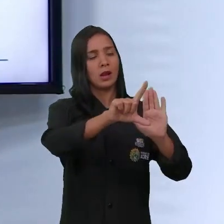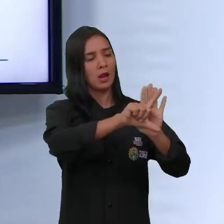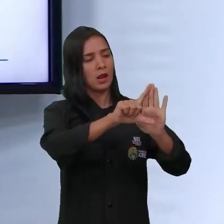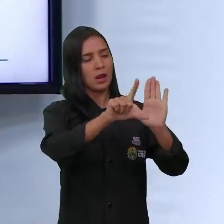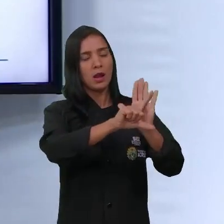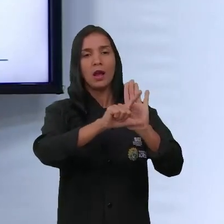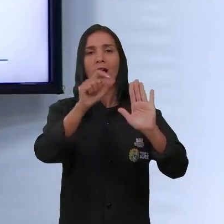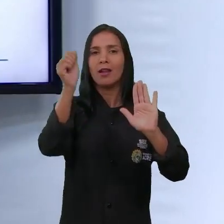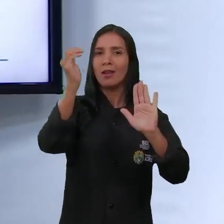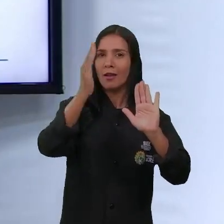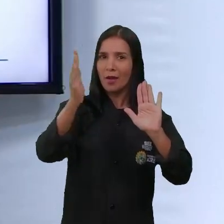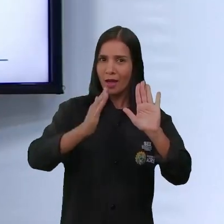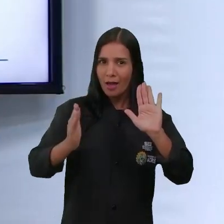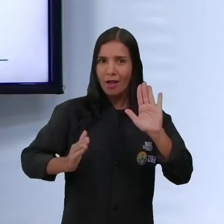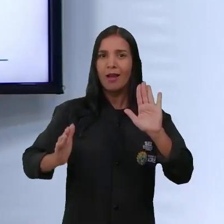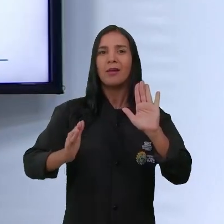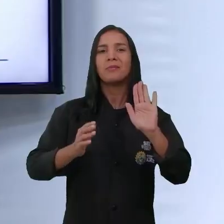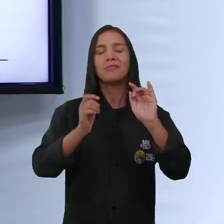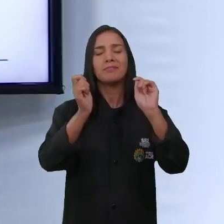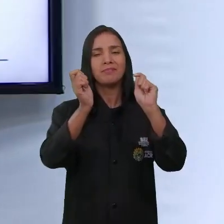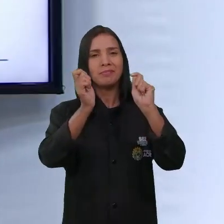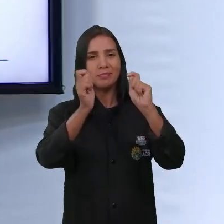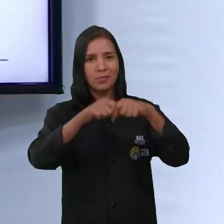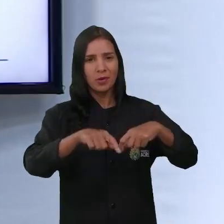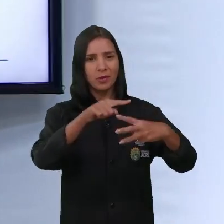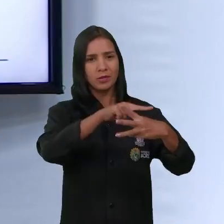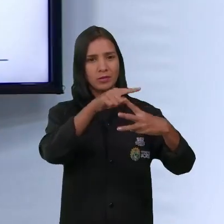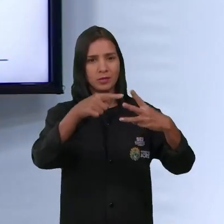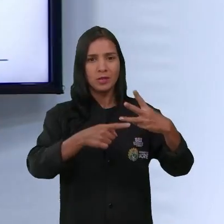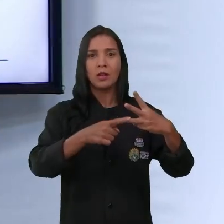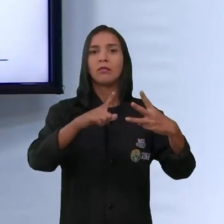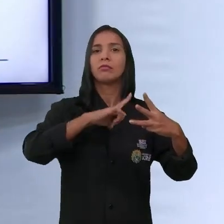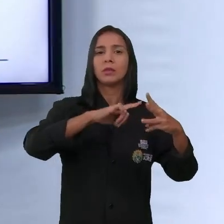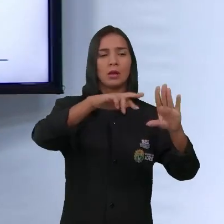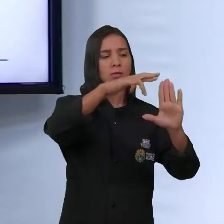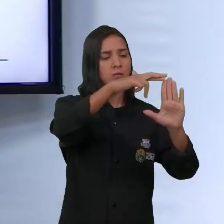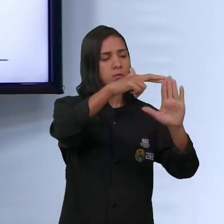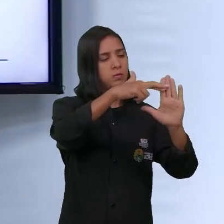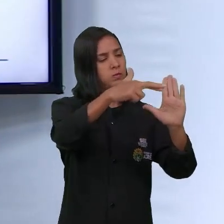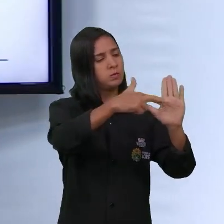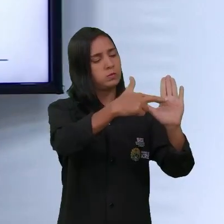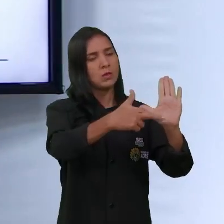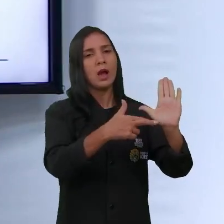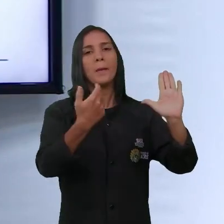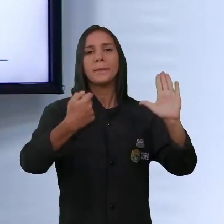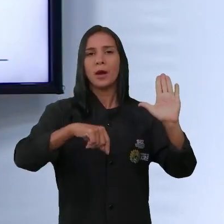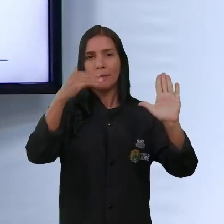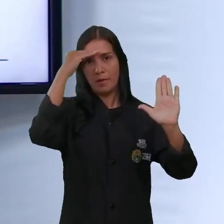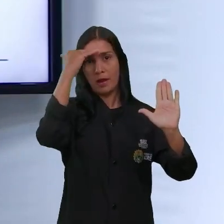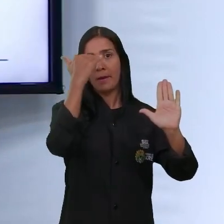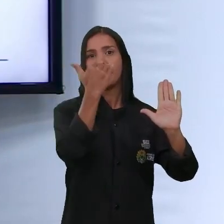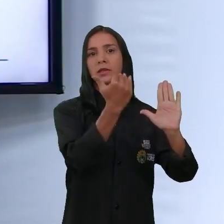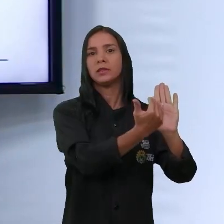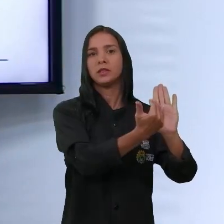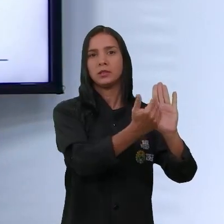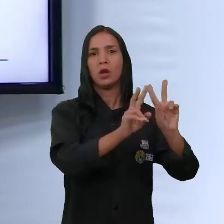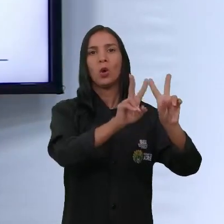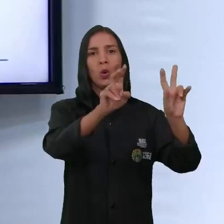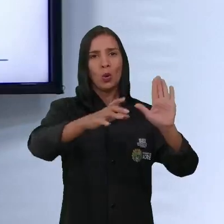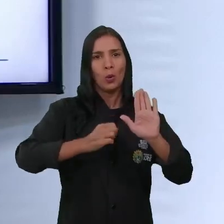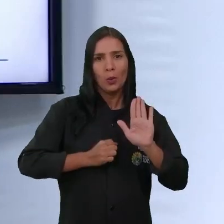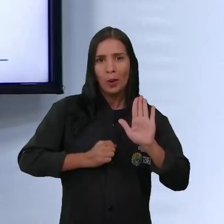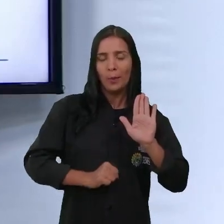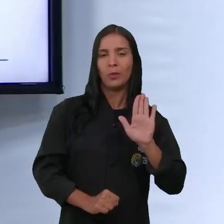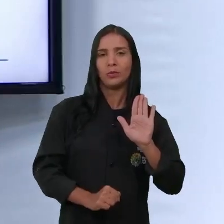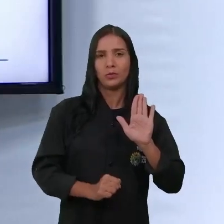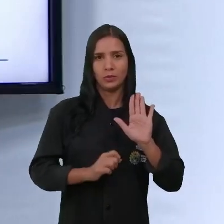do biodireito, possui uma regulação em relação a essa temática do aborto, né?